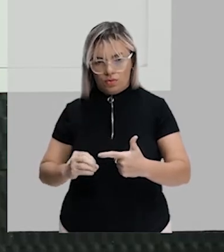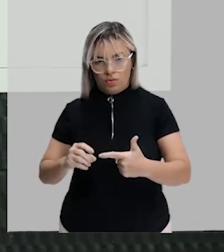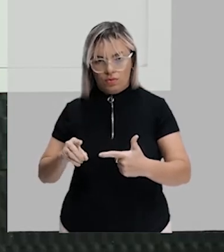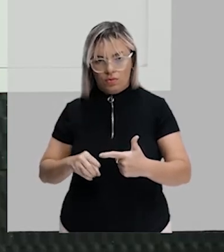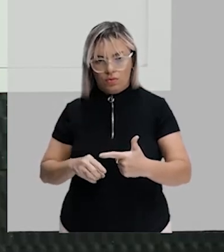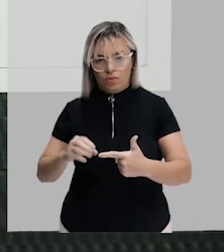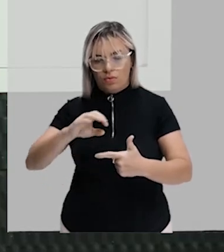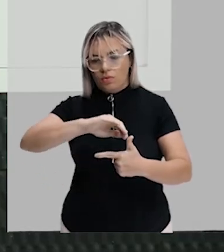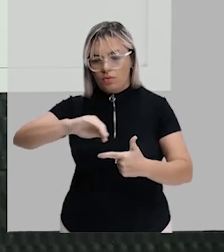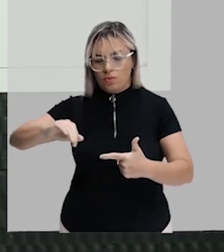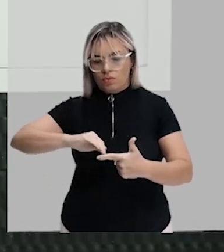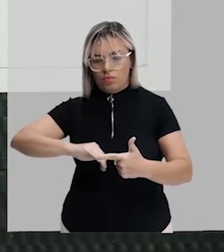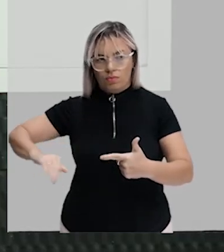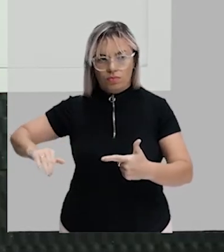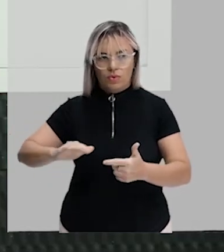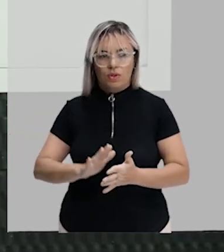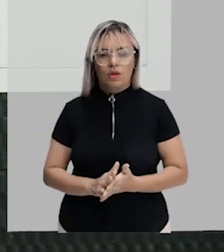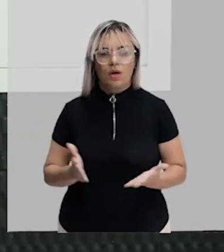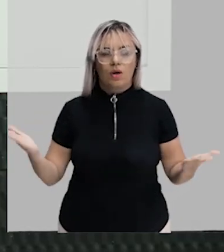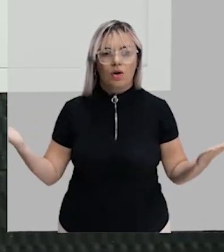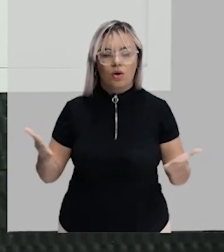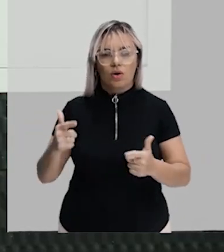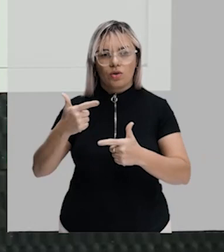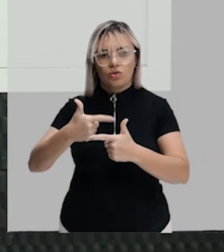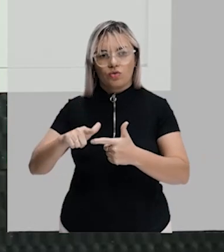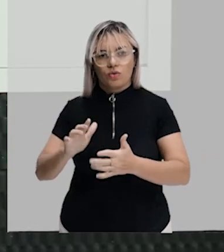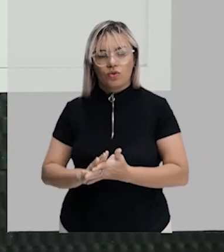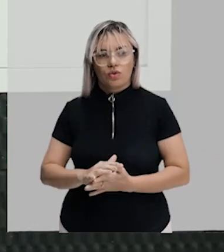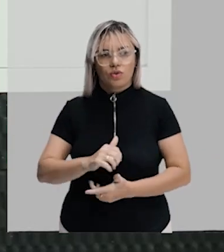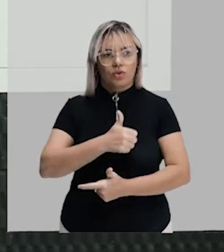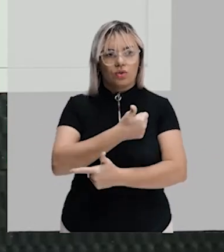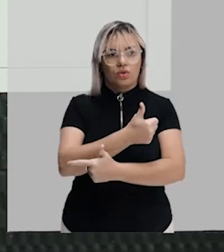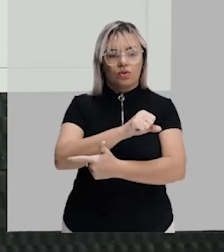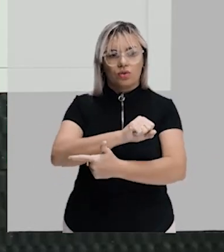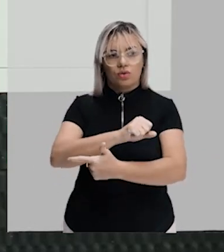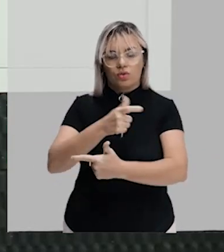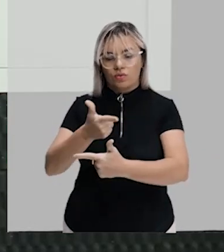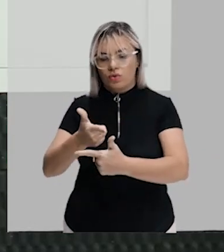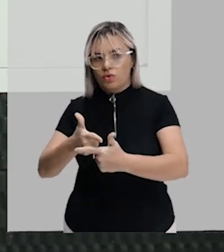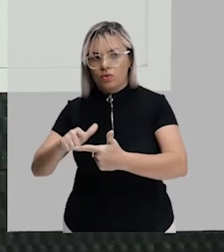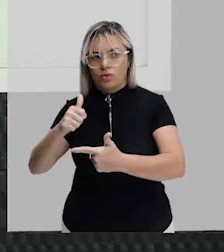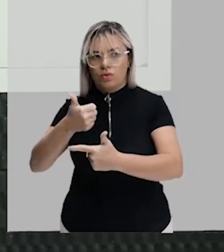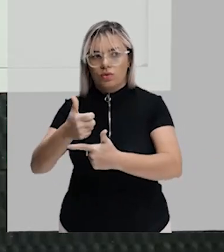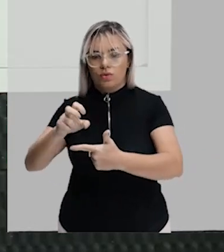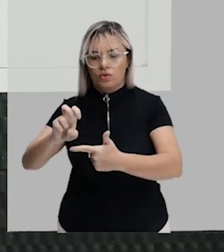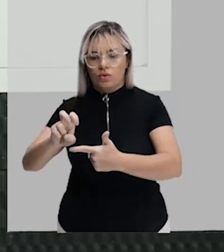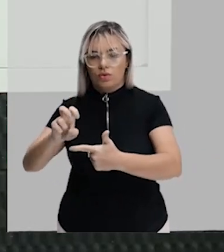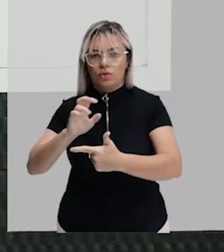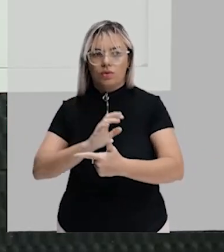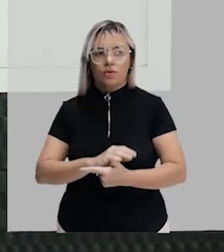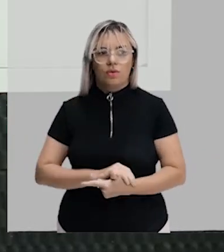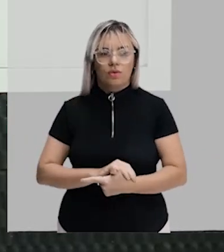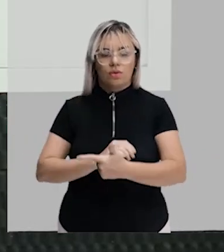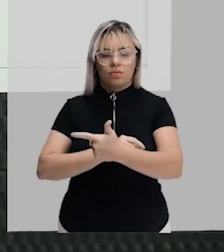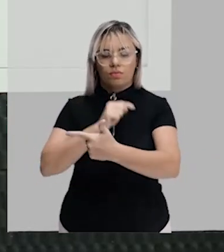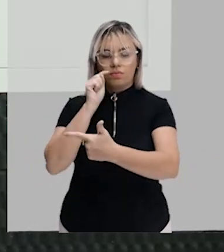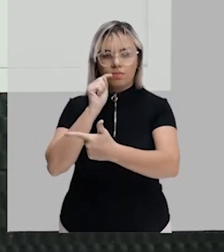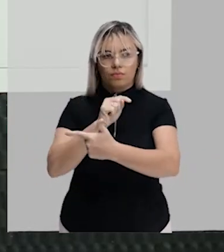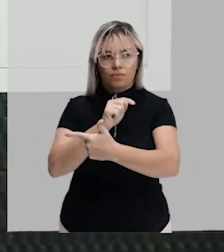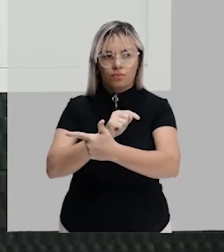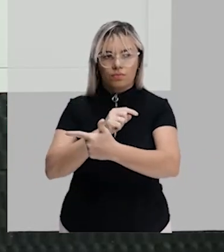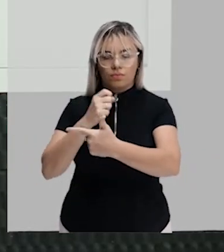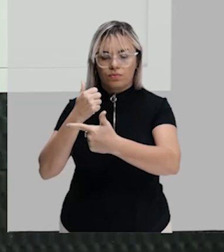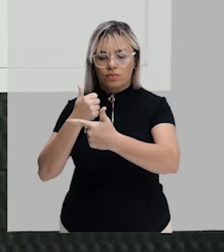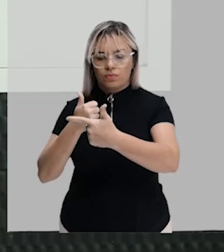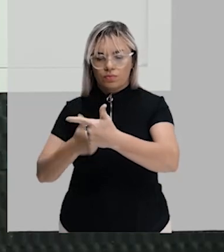18 por 15. Vou fazer essa divisão aqui. 18 dividido por 15, né? 18 por 15 dá